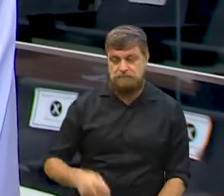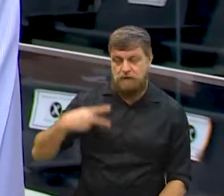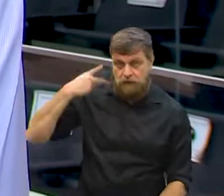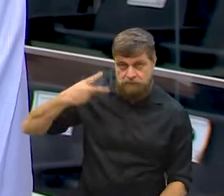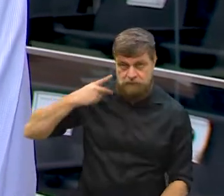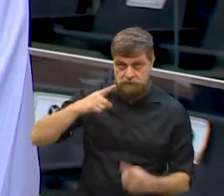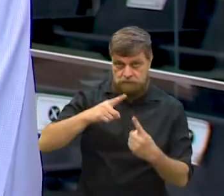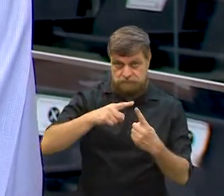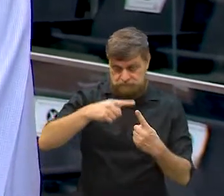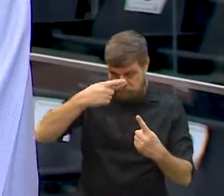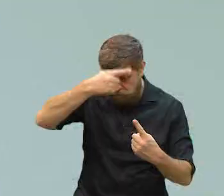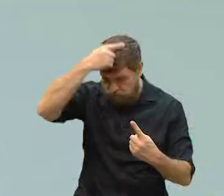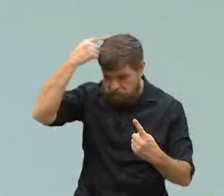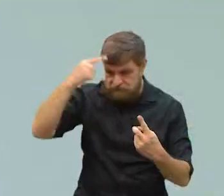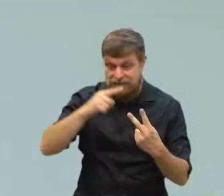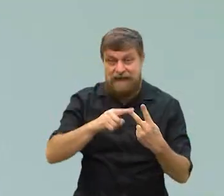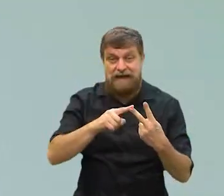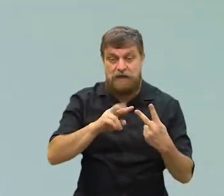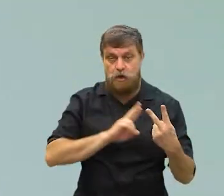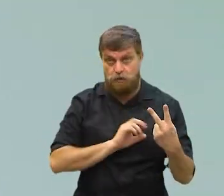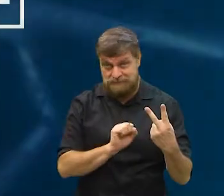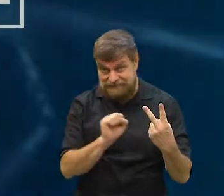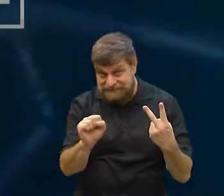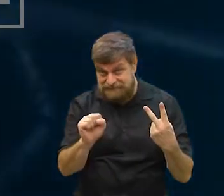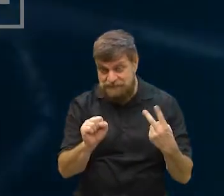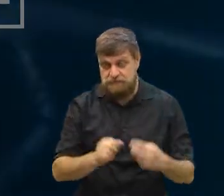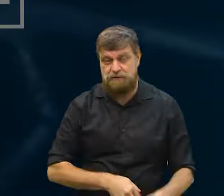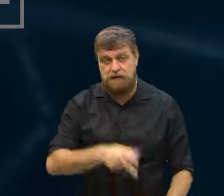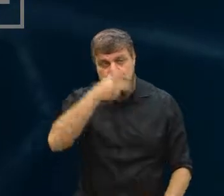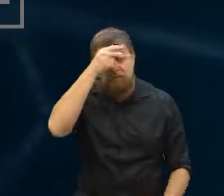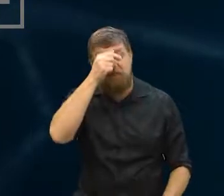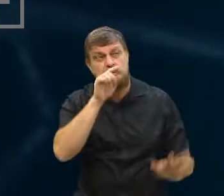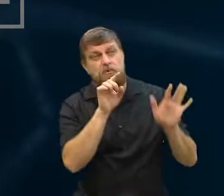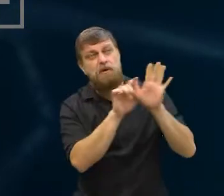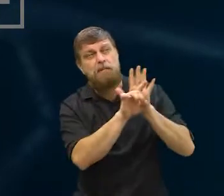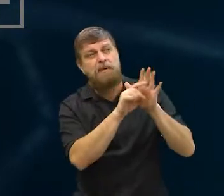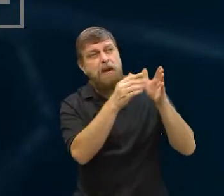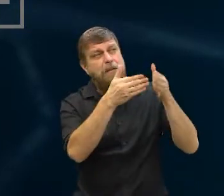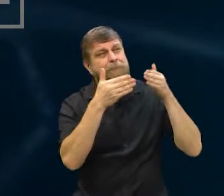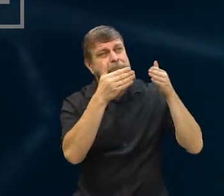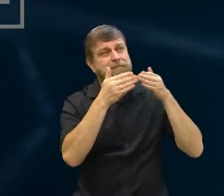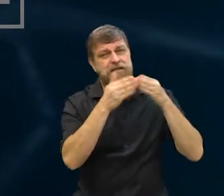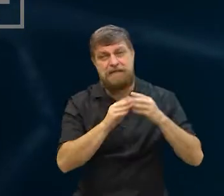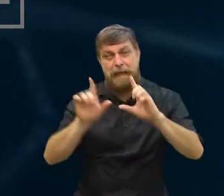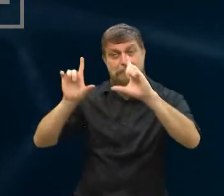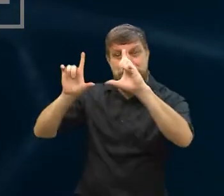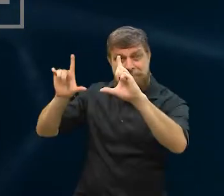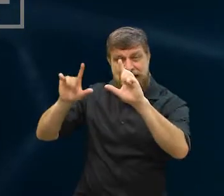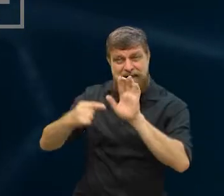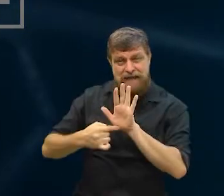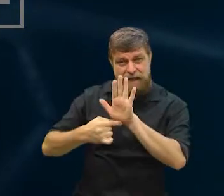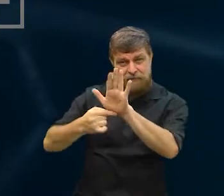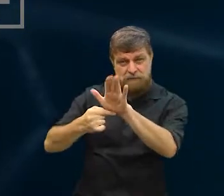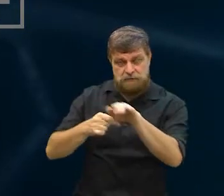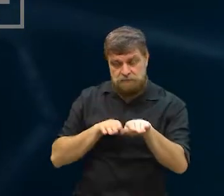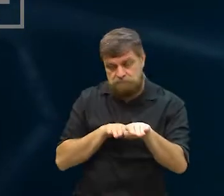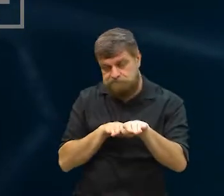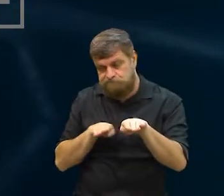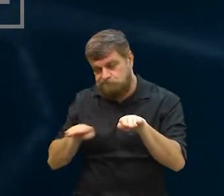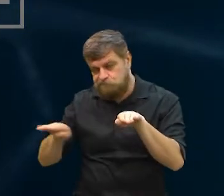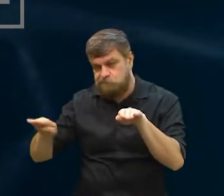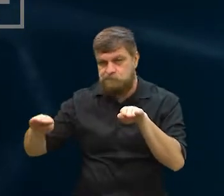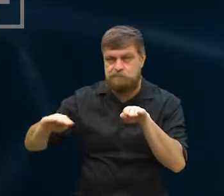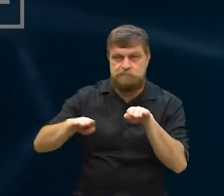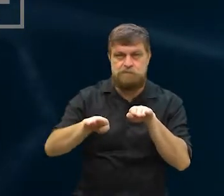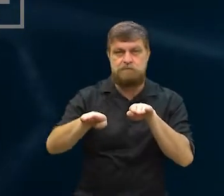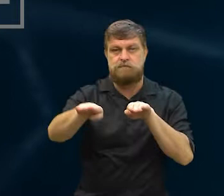e os vereadores Paulo Gaspar e Luís Rozini pedem ao executivo a instalação de placas de sinalização com rotas